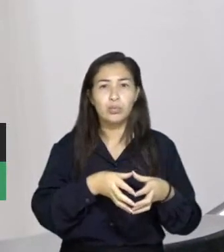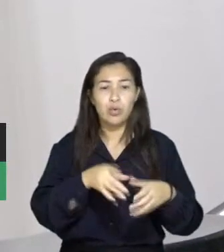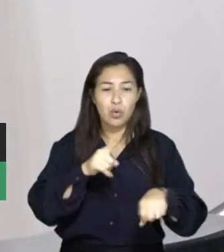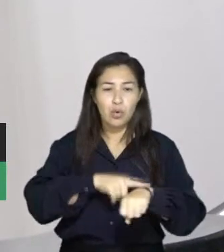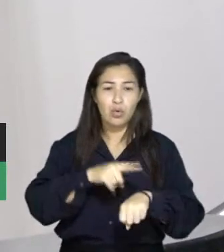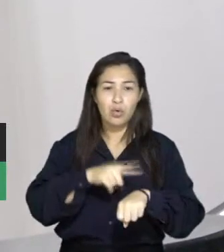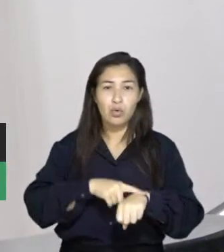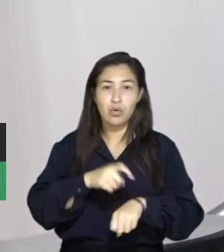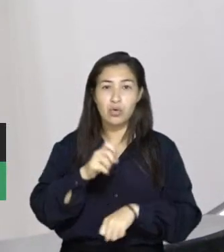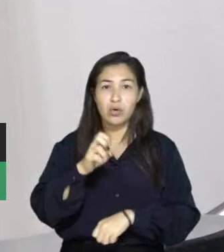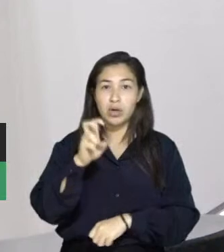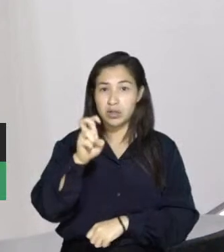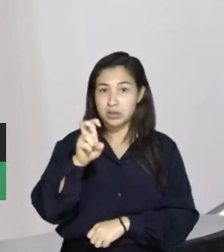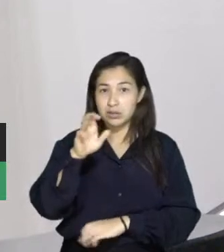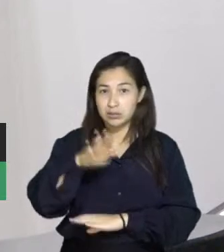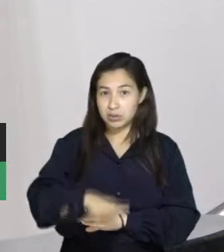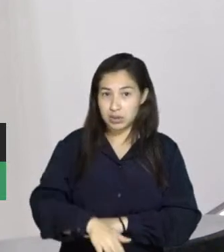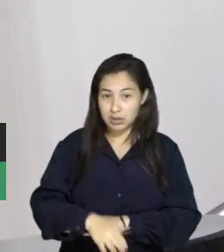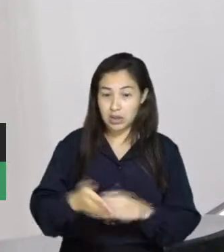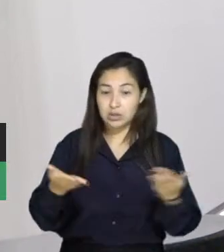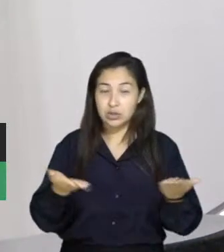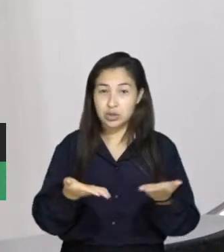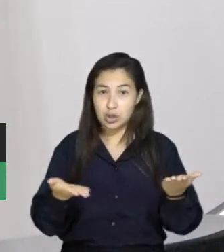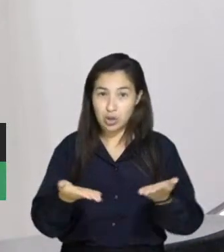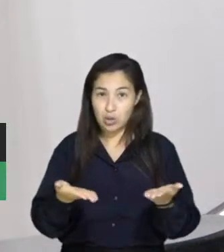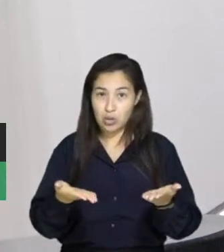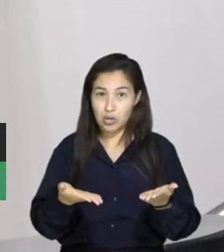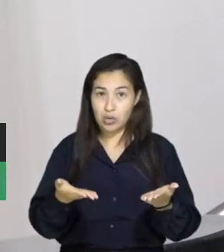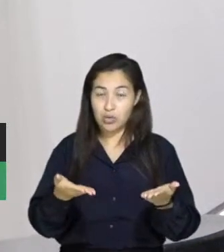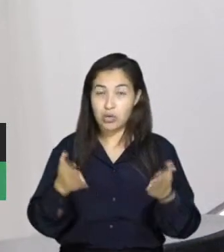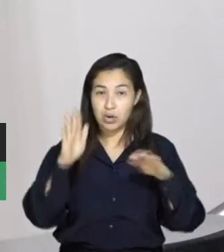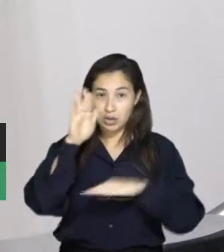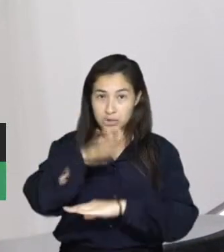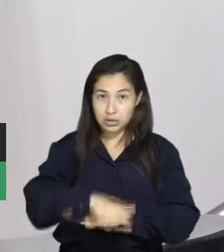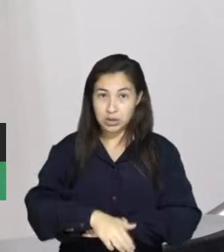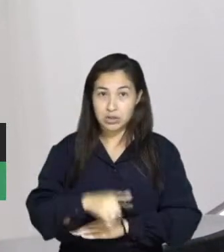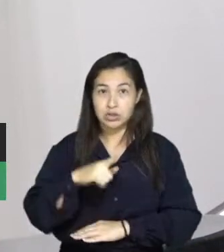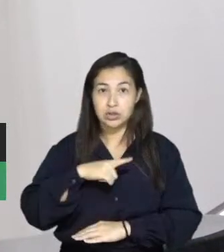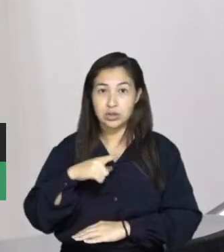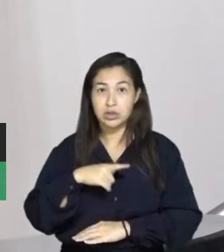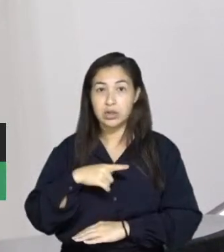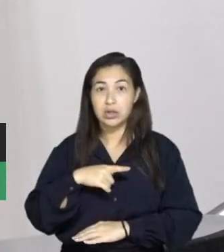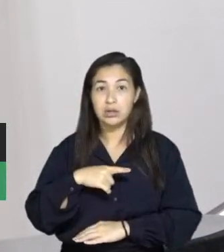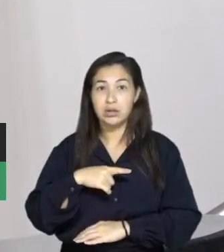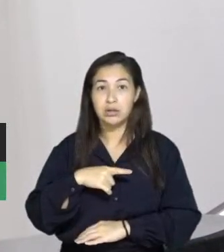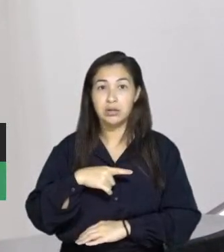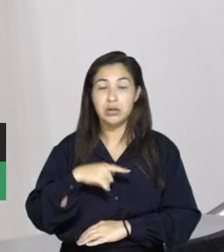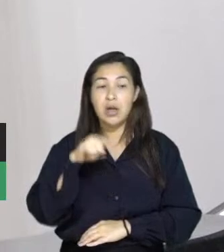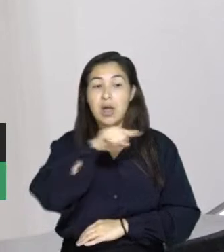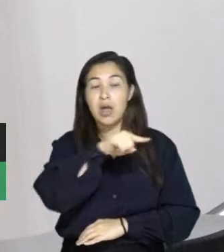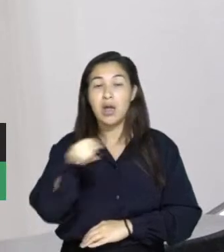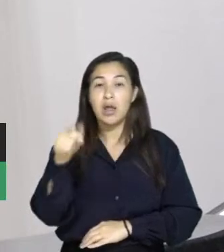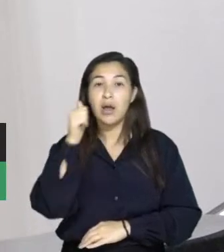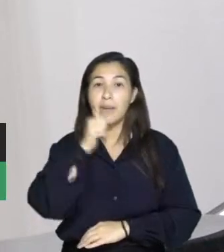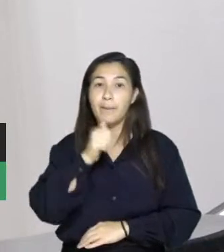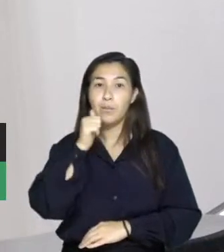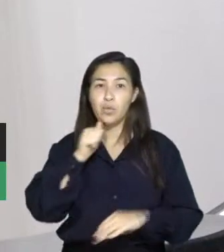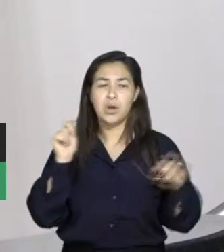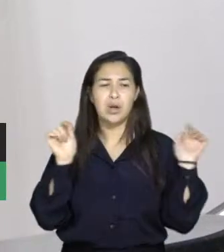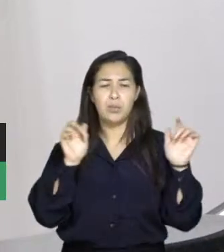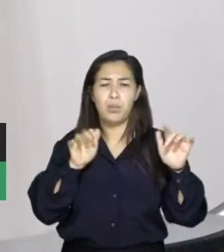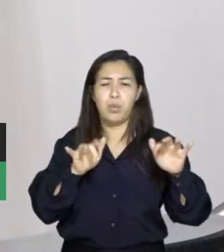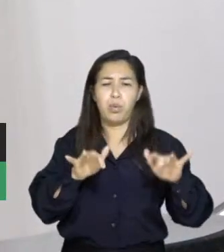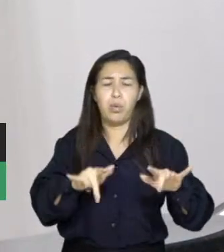tarde, no hall de entrada desta casa, nós teremos um momento tomado por mulheres. E quem são essas